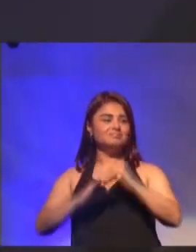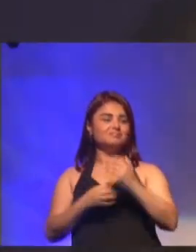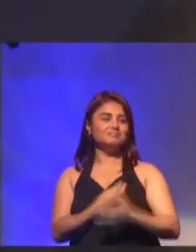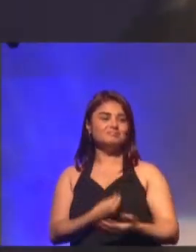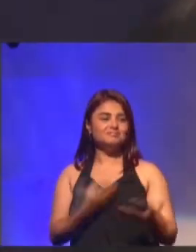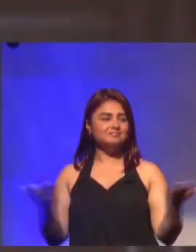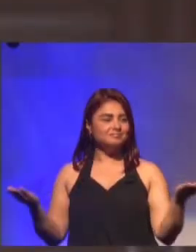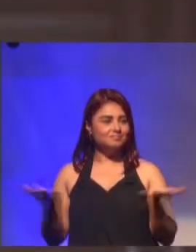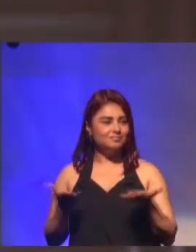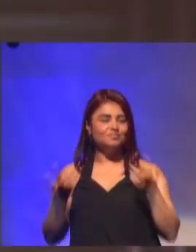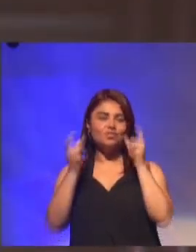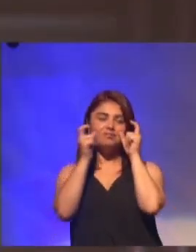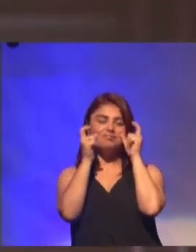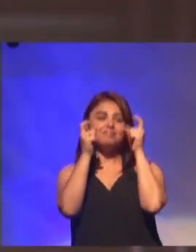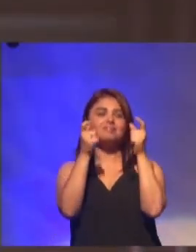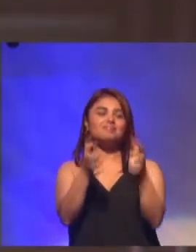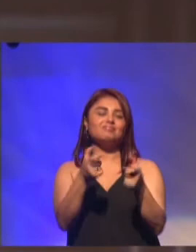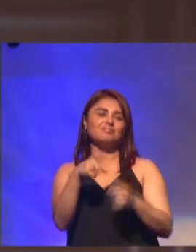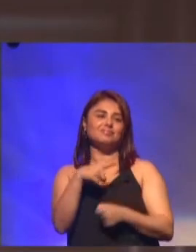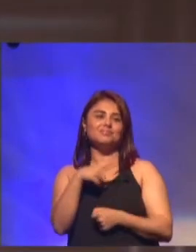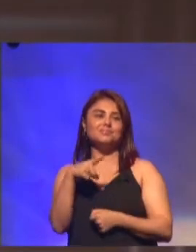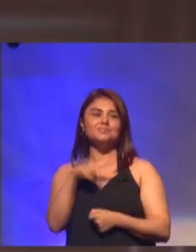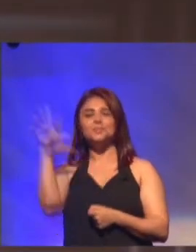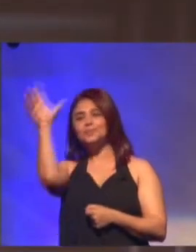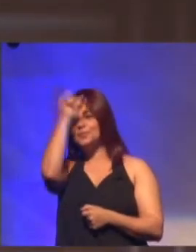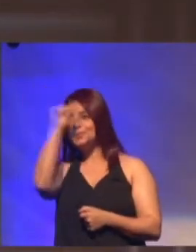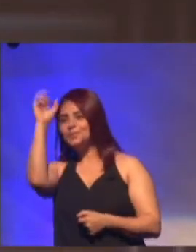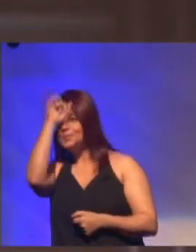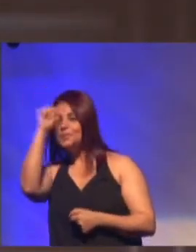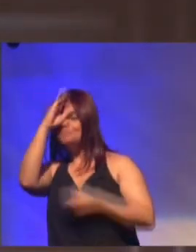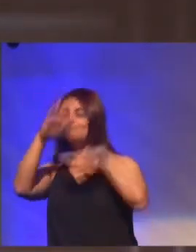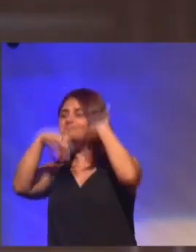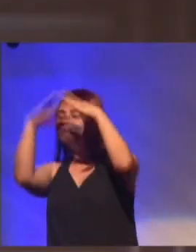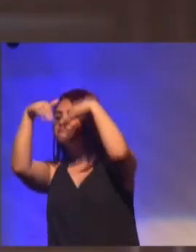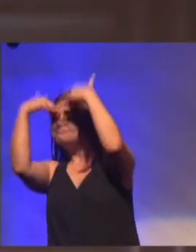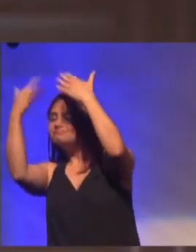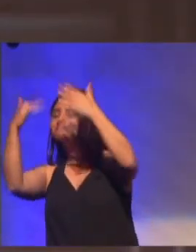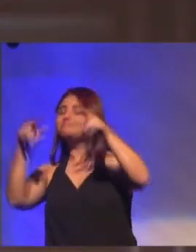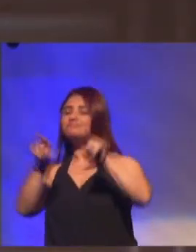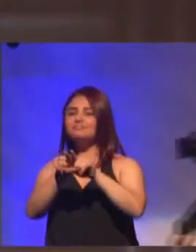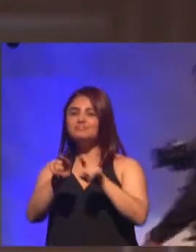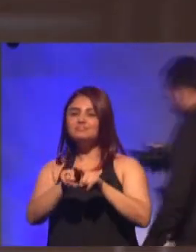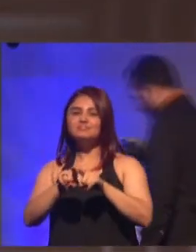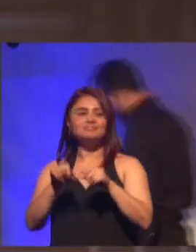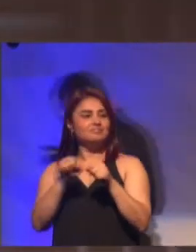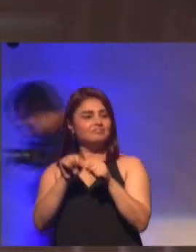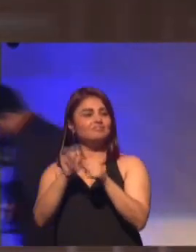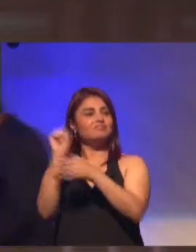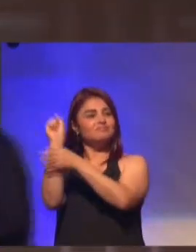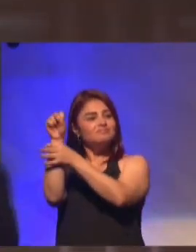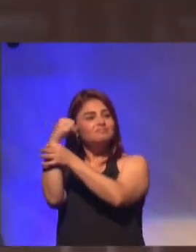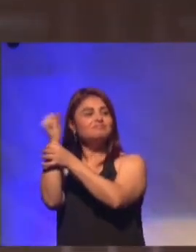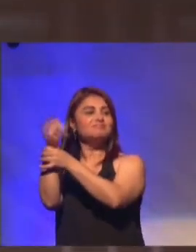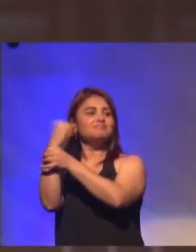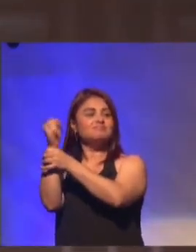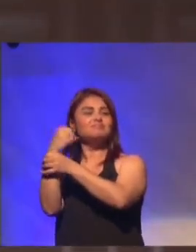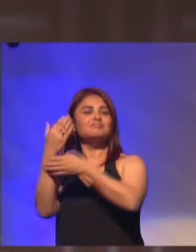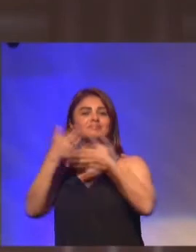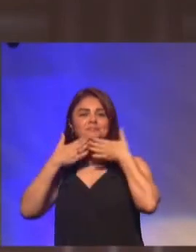aqui interessadas em aprender, em evoluir e fazer da fisioterapia